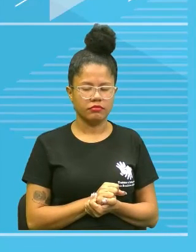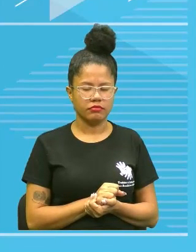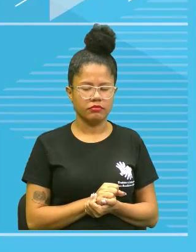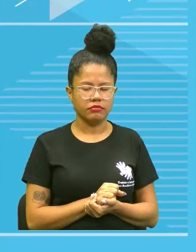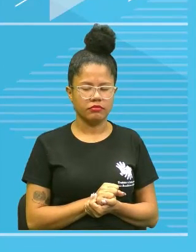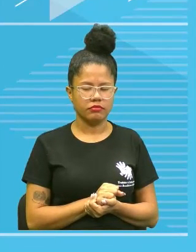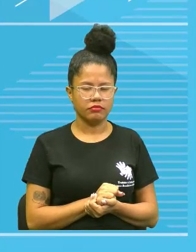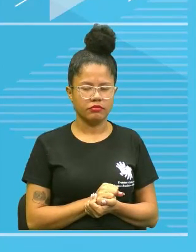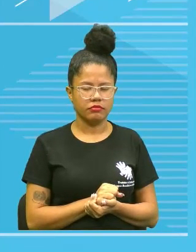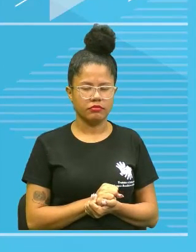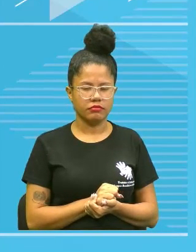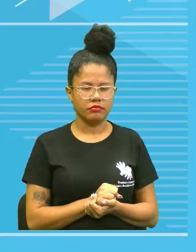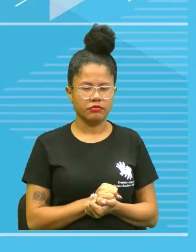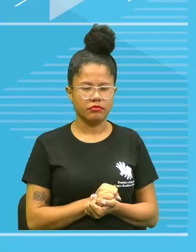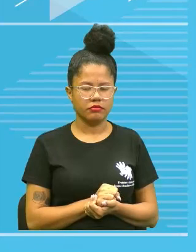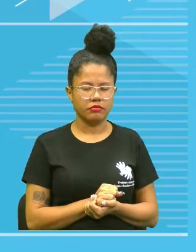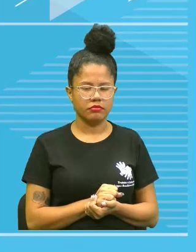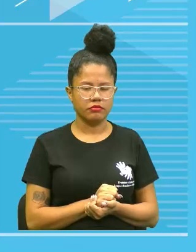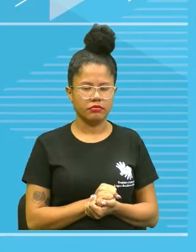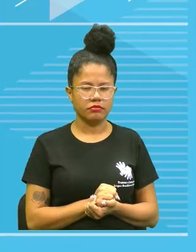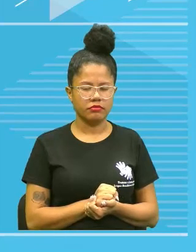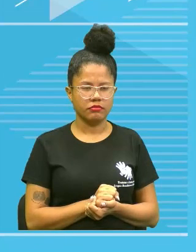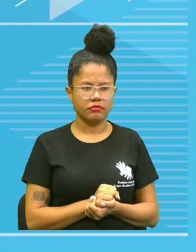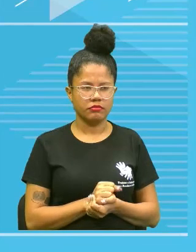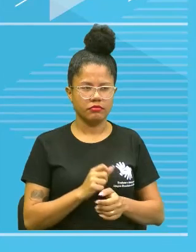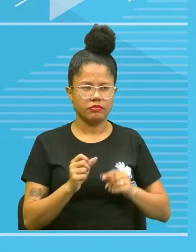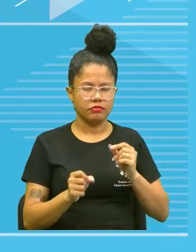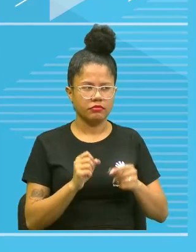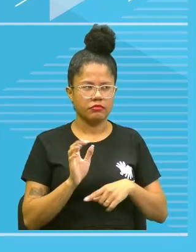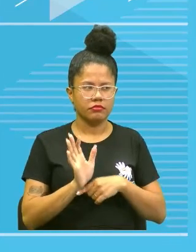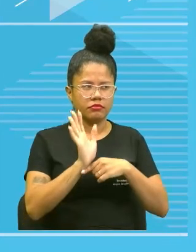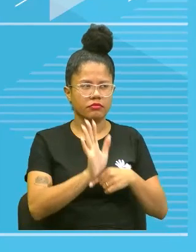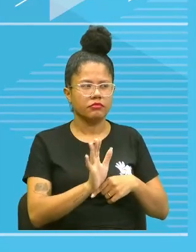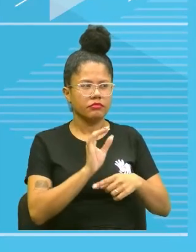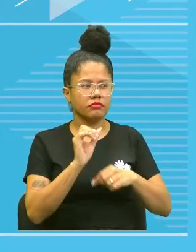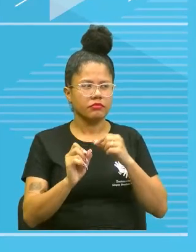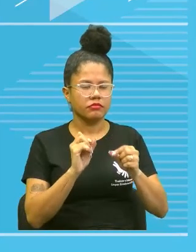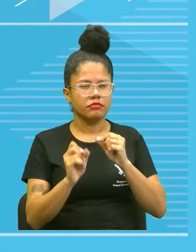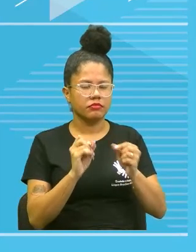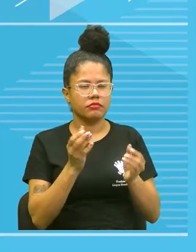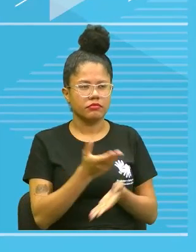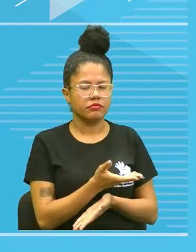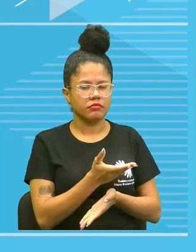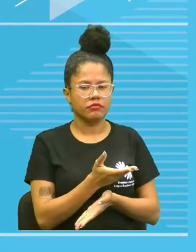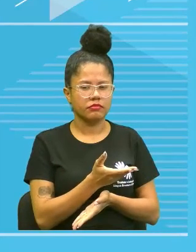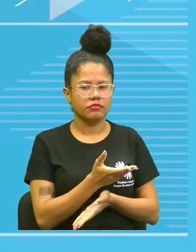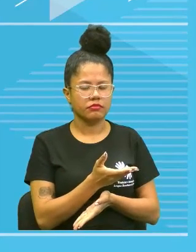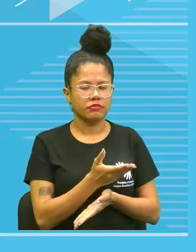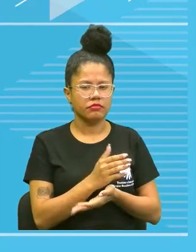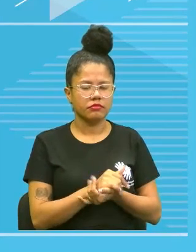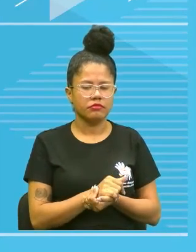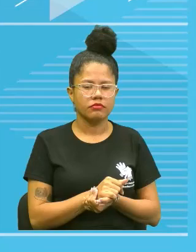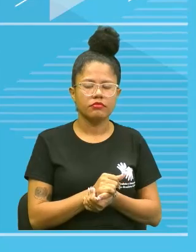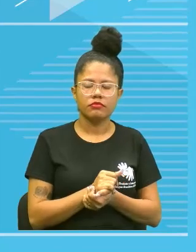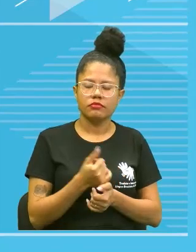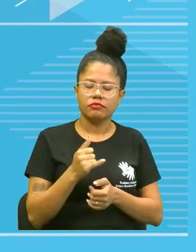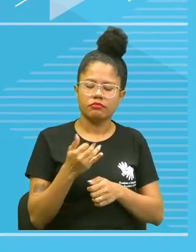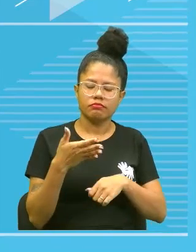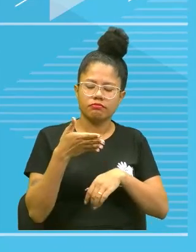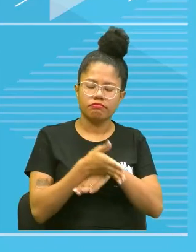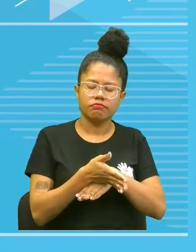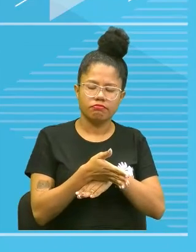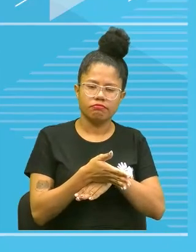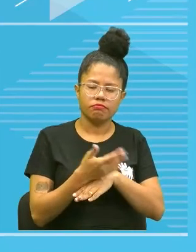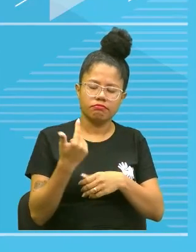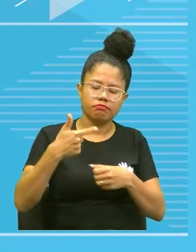o ar é que gera energia para que a força mecânica funcione. O combustível entra no pistão, o pistão pressiona o